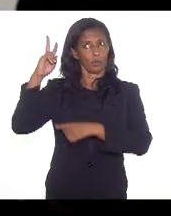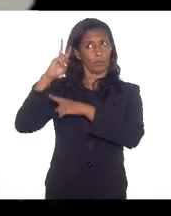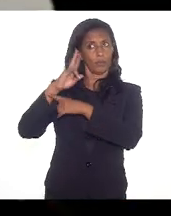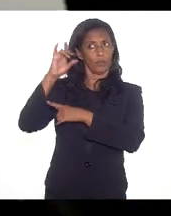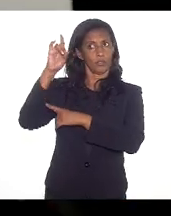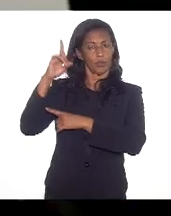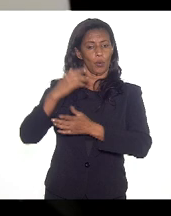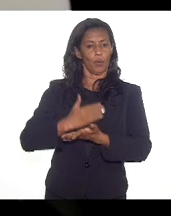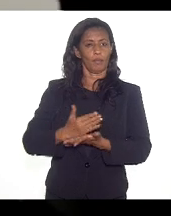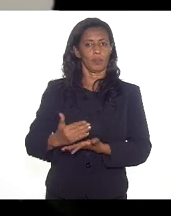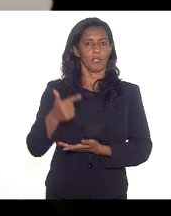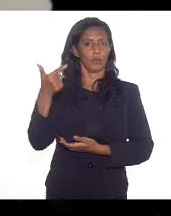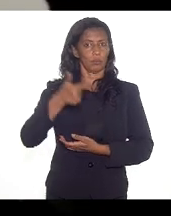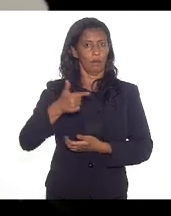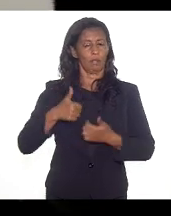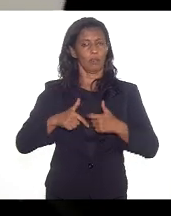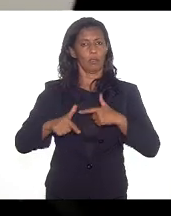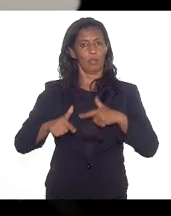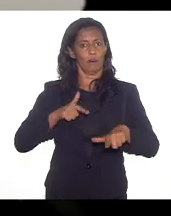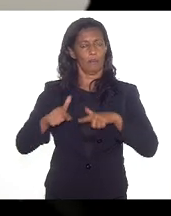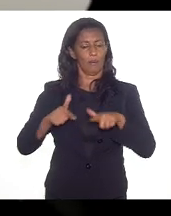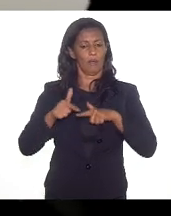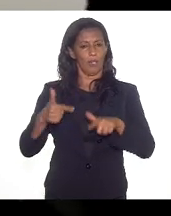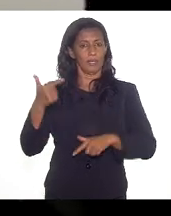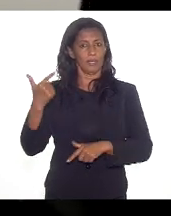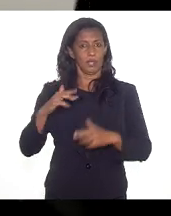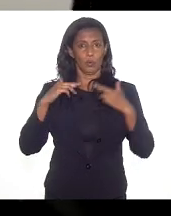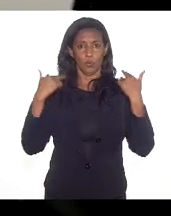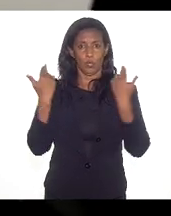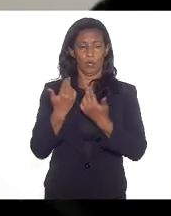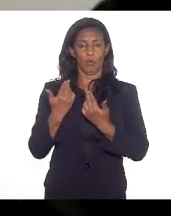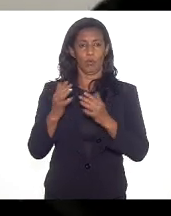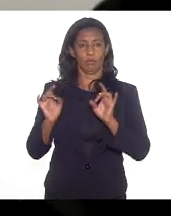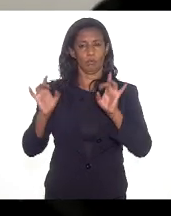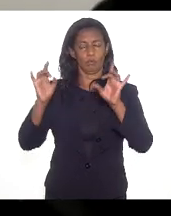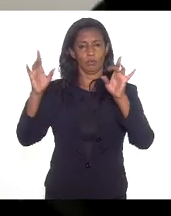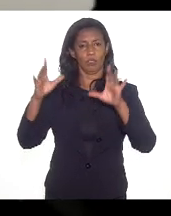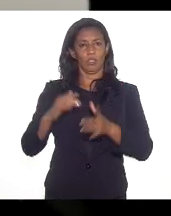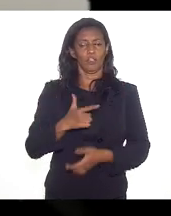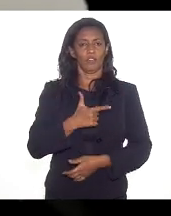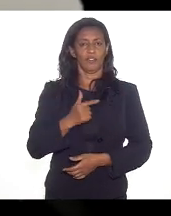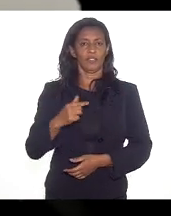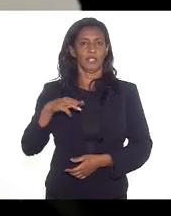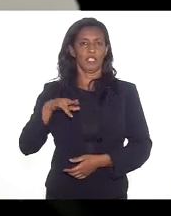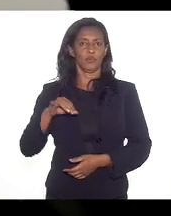Deus, iniciamos os nossos trabalhos. Está aberta a segunda sessão extraordinária do dia 27 de maio de 21.